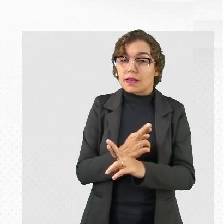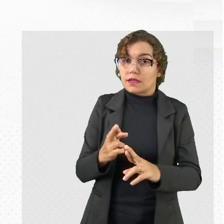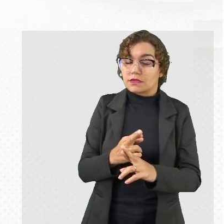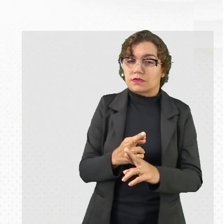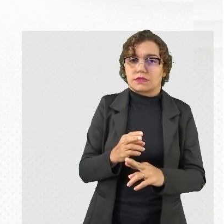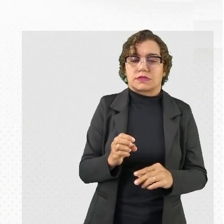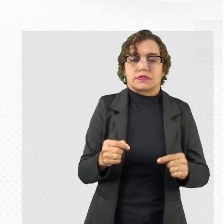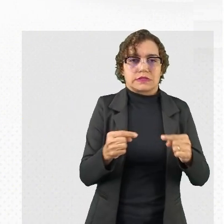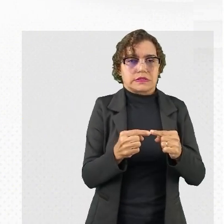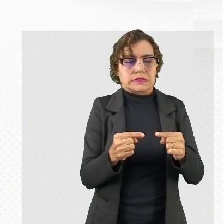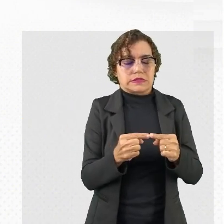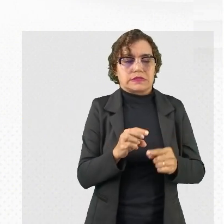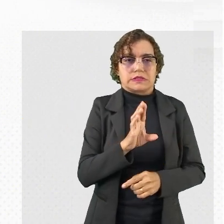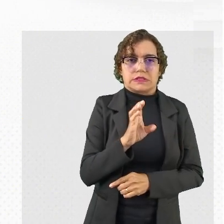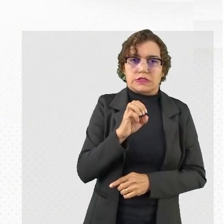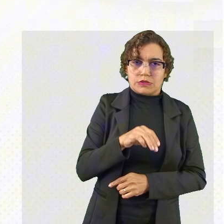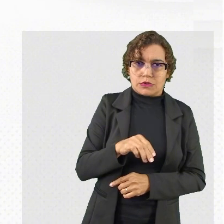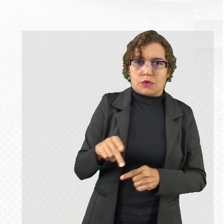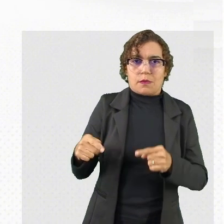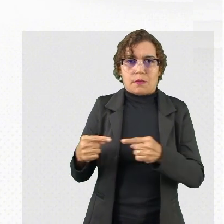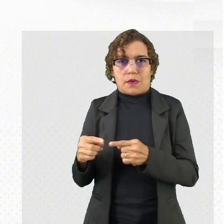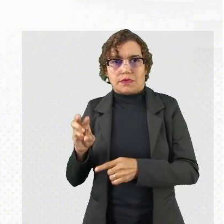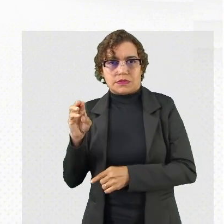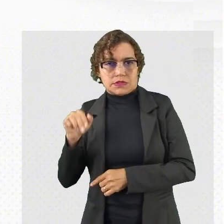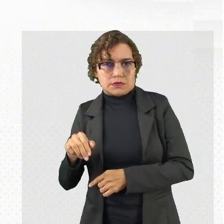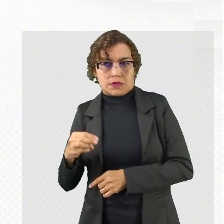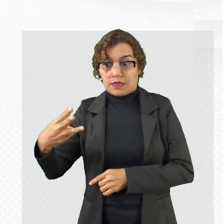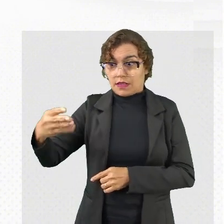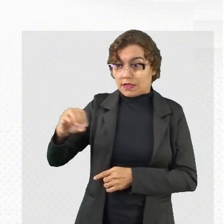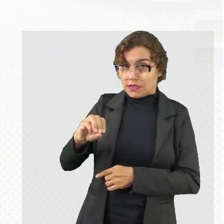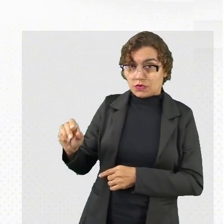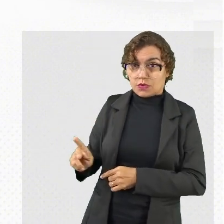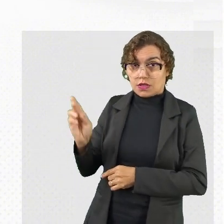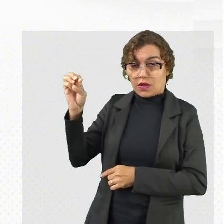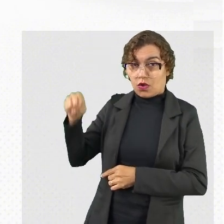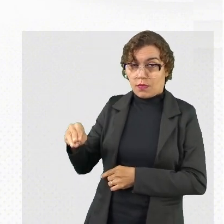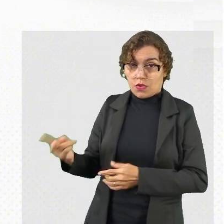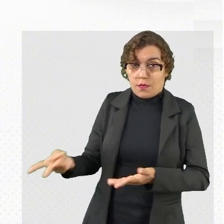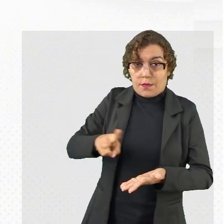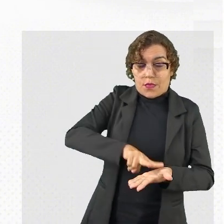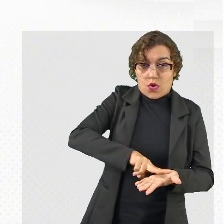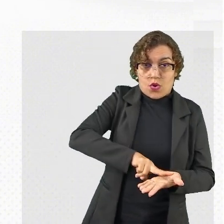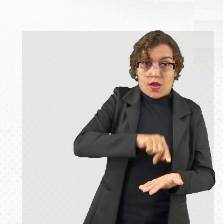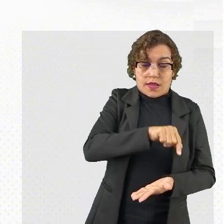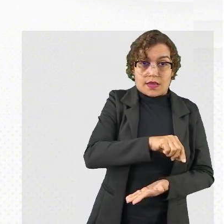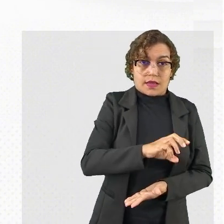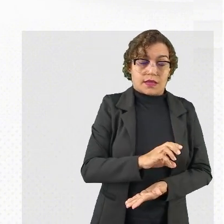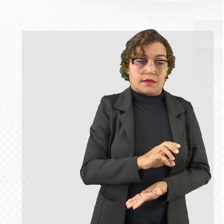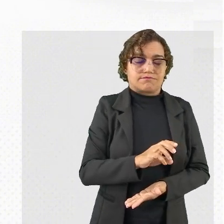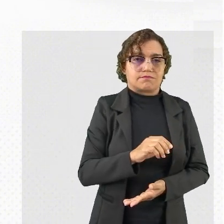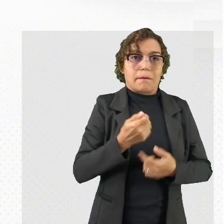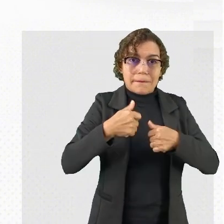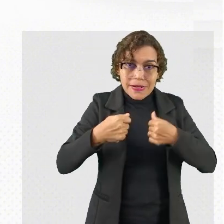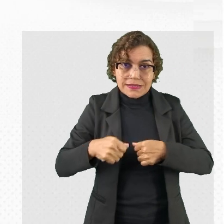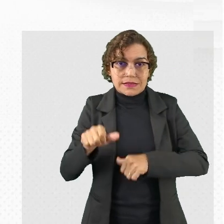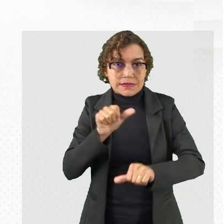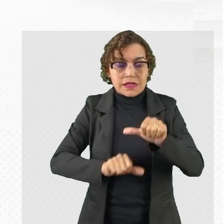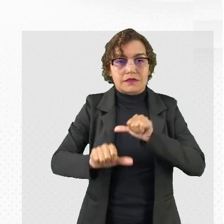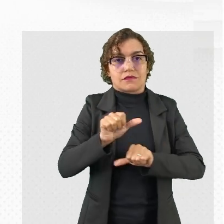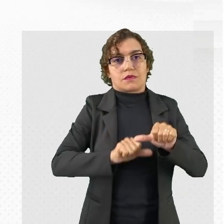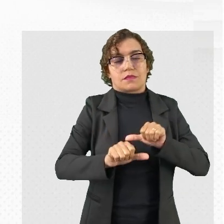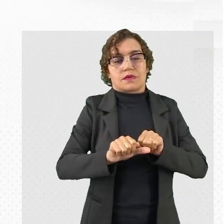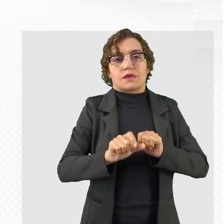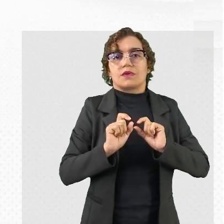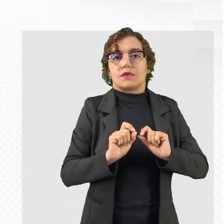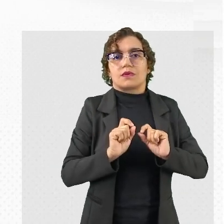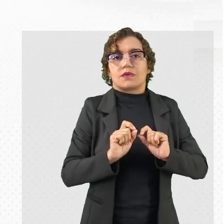para centímetro. Tá? Então, esse 300 quilômetros, eu não posso jogar na forma 300 quilômetros. Eu tenho que transformar 300 quilômetros